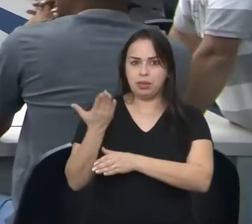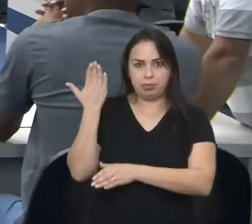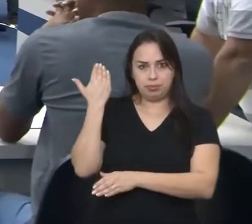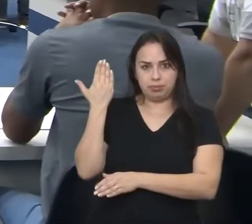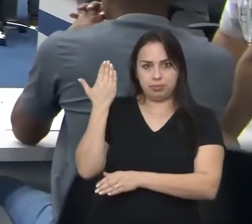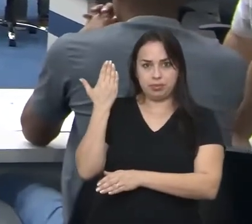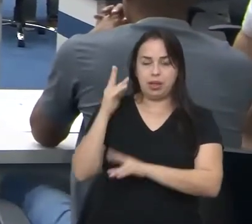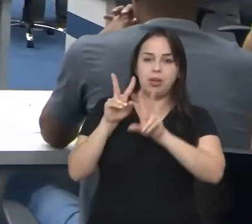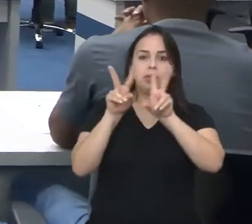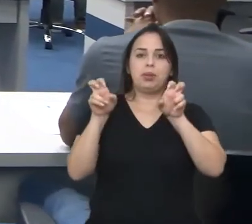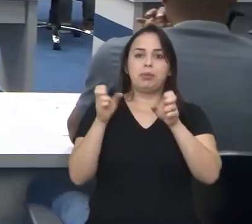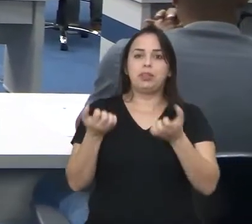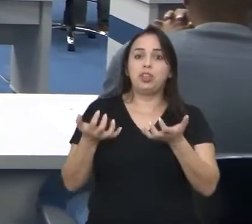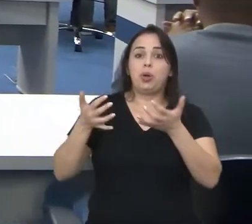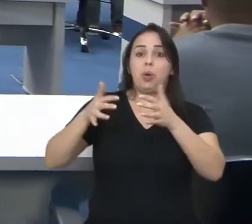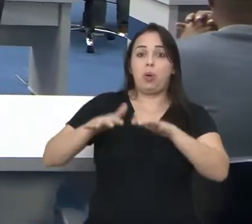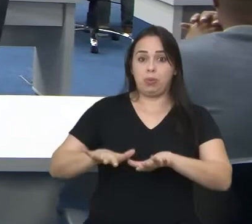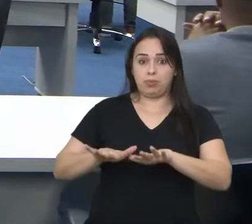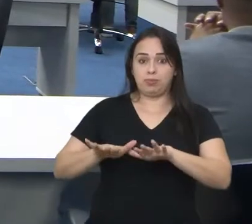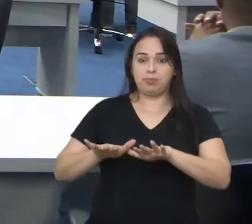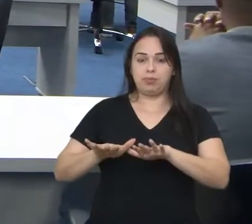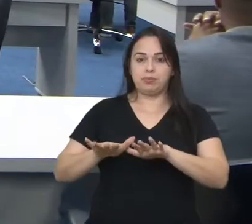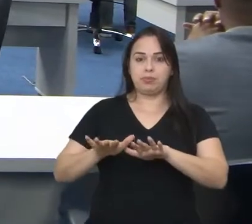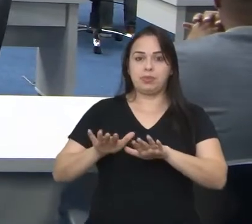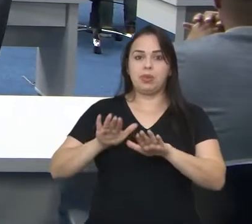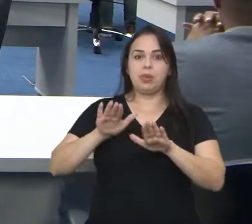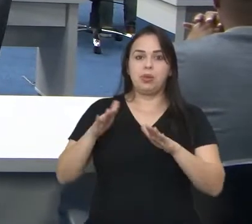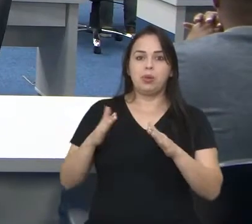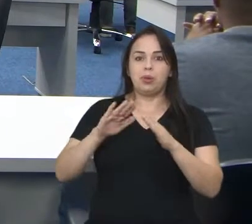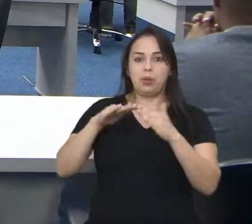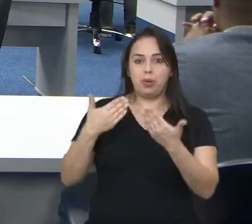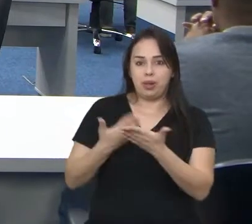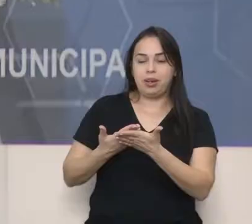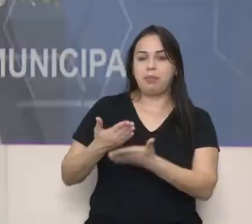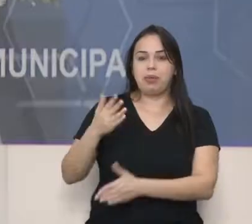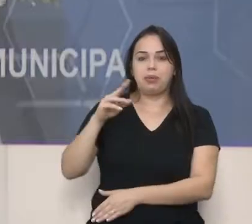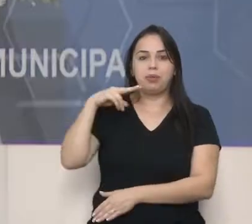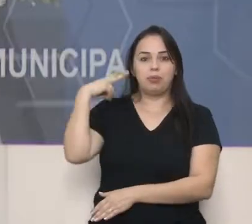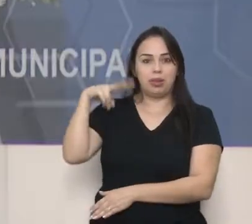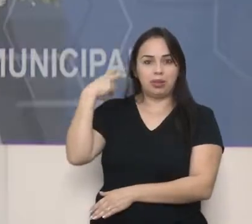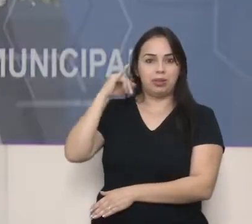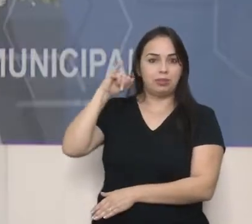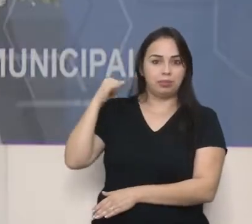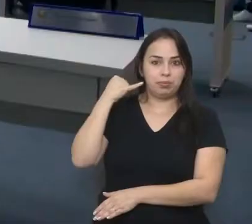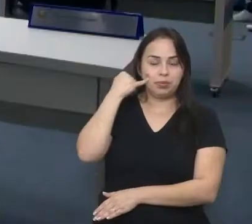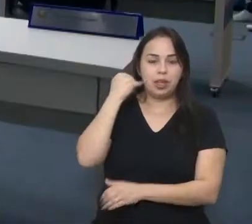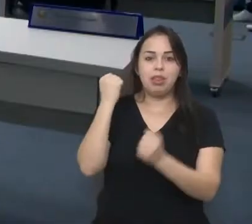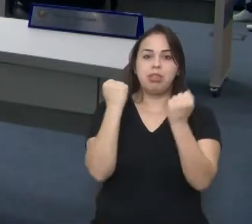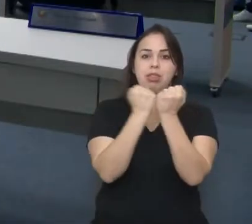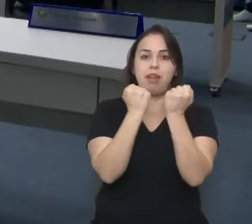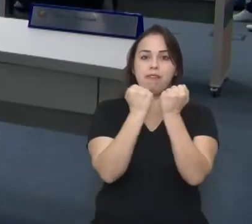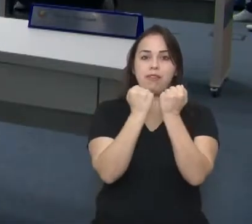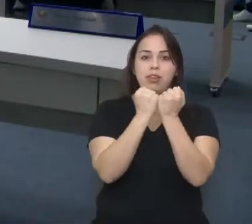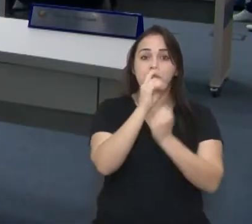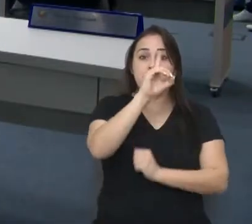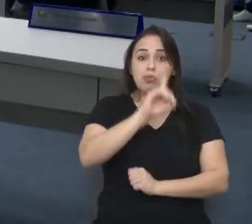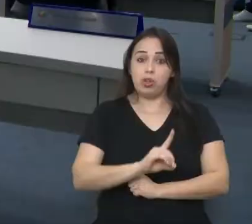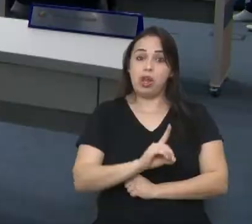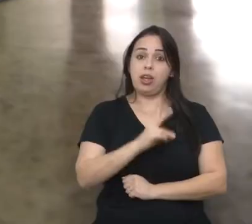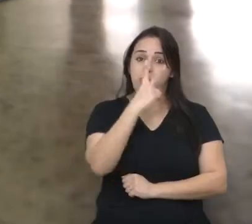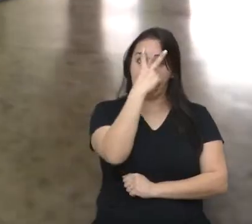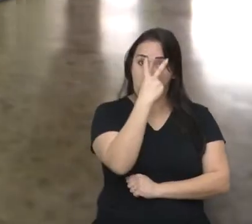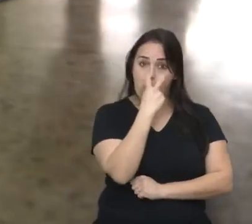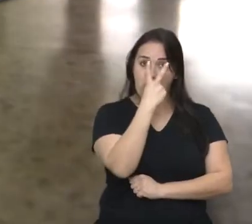primeiro semestre, trata da inclusão. Instituída a partir de um requerimento do vereador Juvenil Silvério, o grupo atua para defender